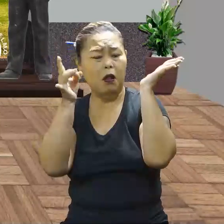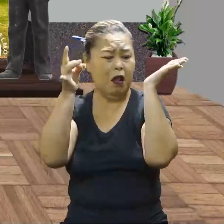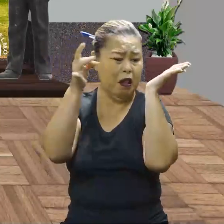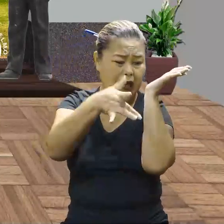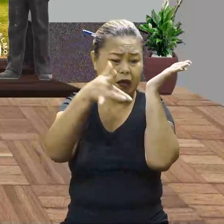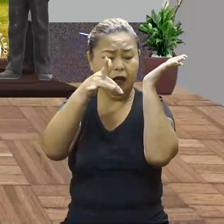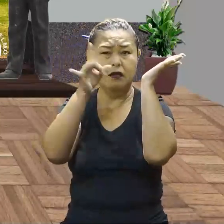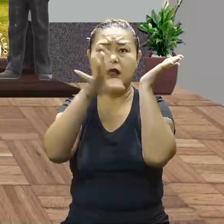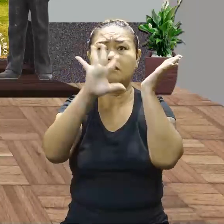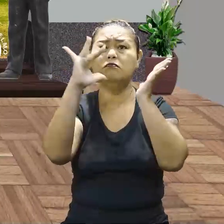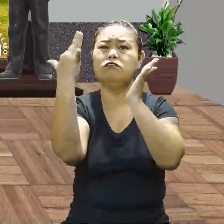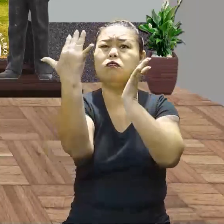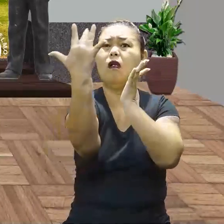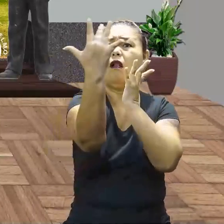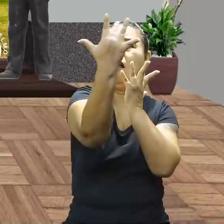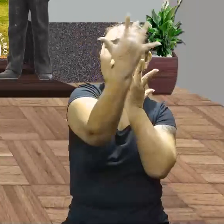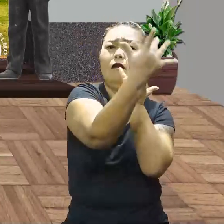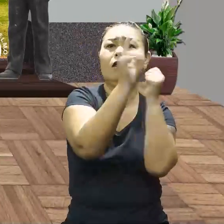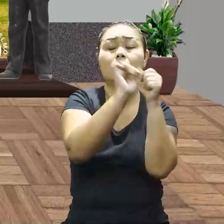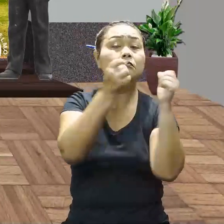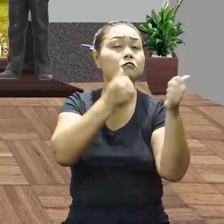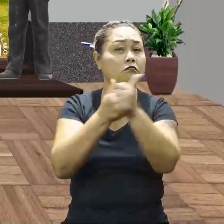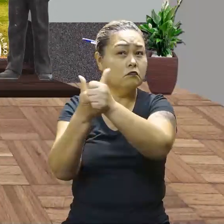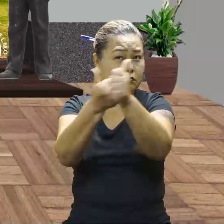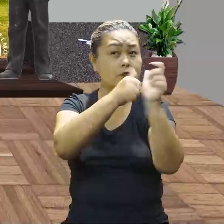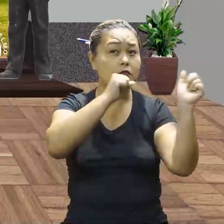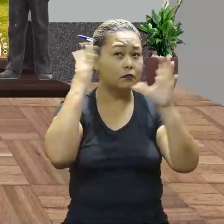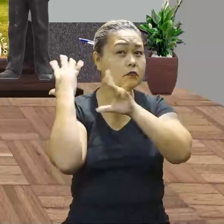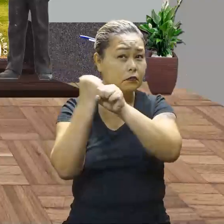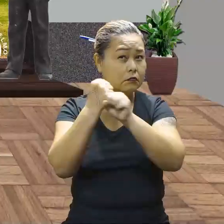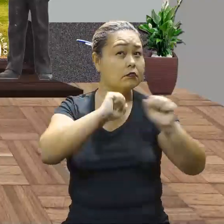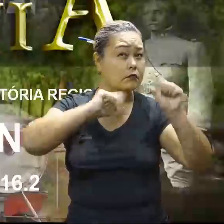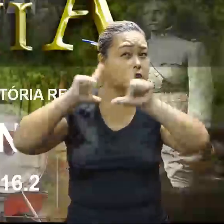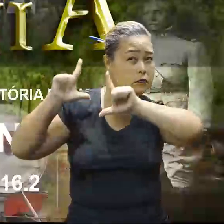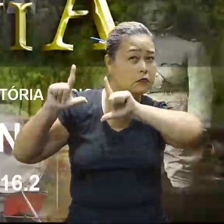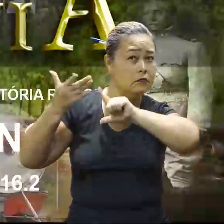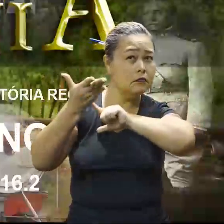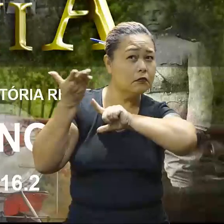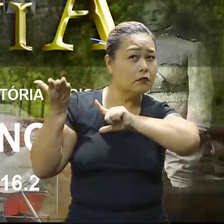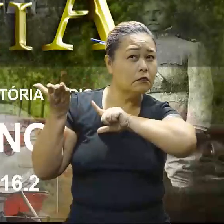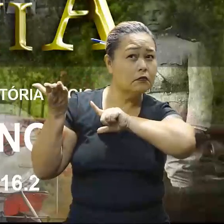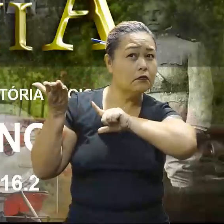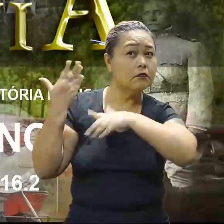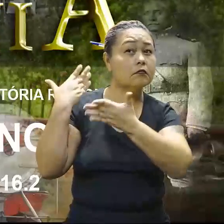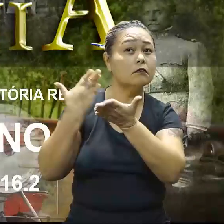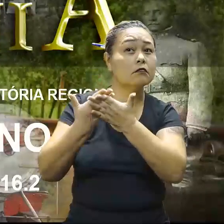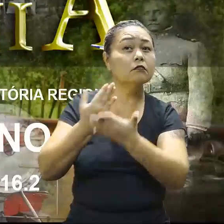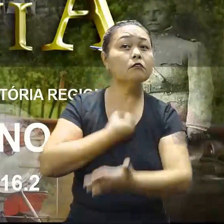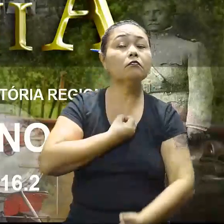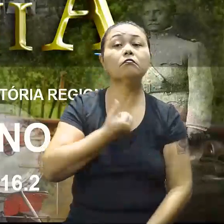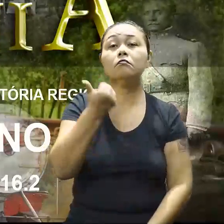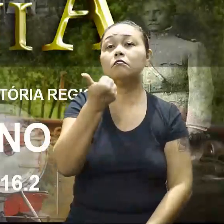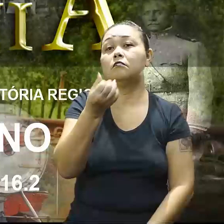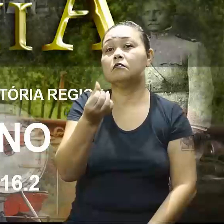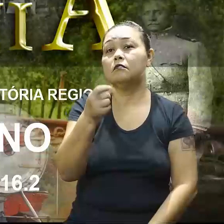largados no meio da selva. Acompanhe a revisão dessa aula aí, na tela para vocês. Aula de número